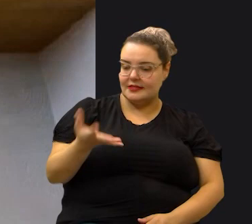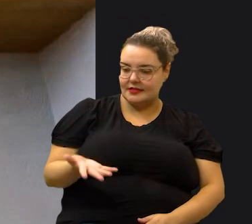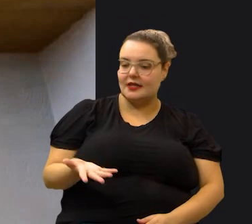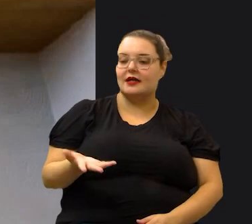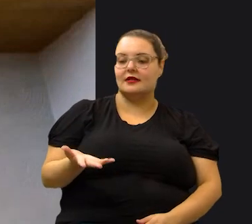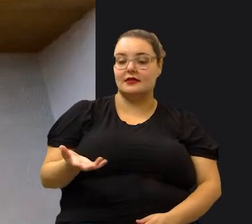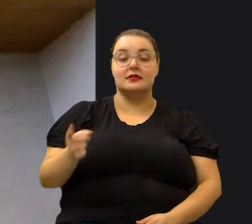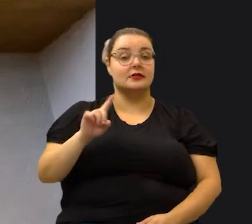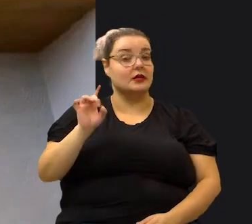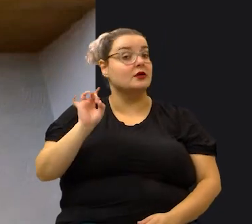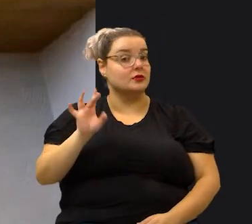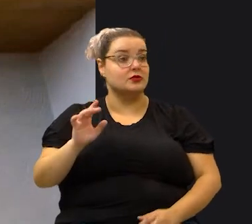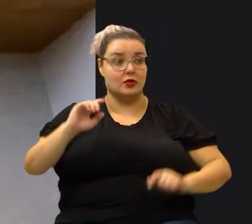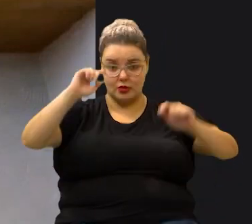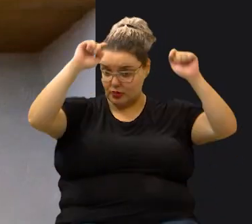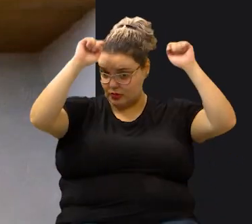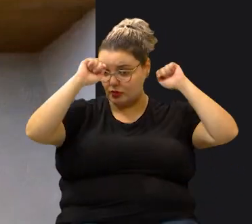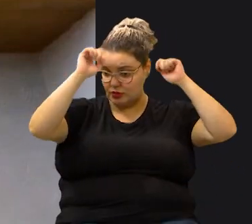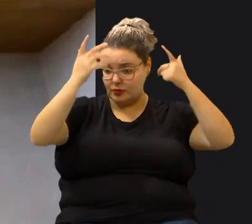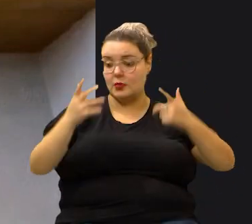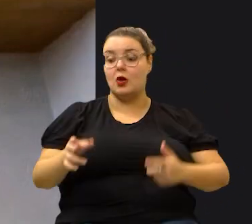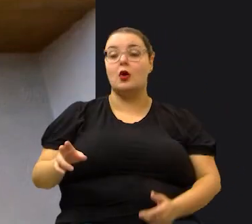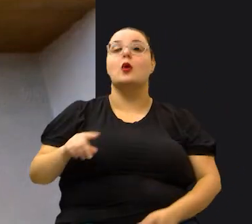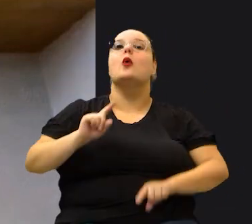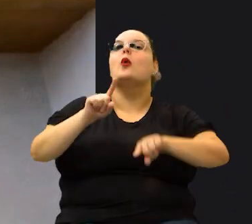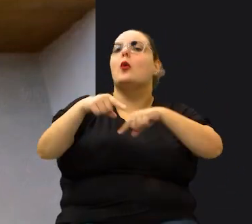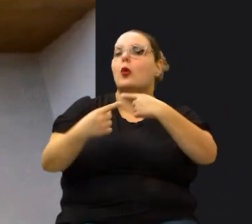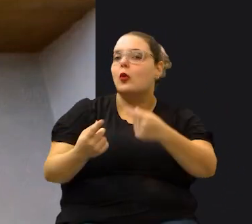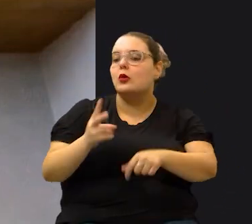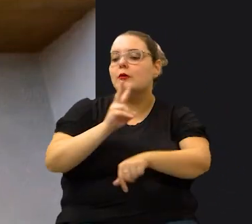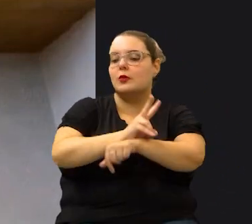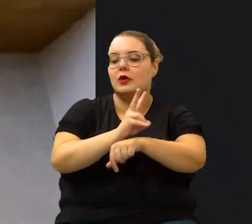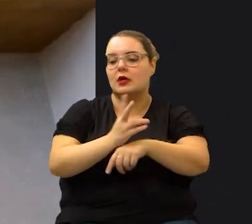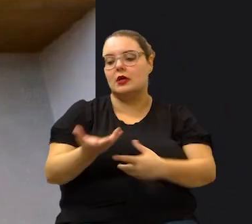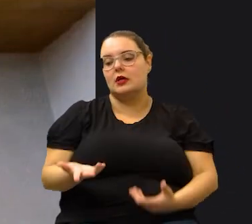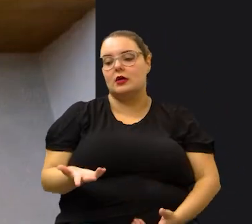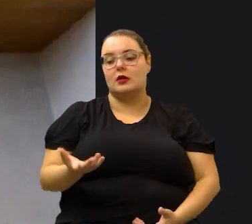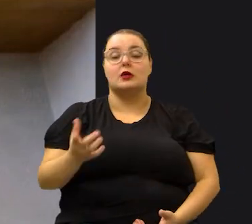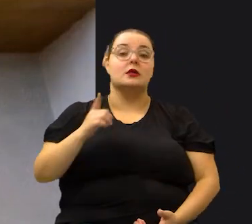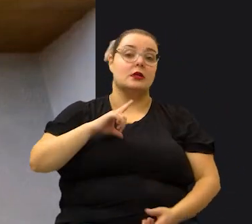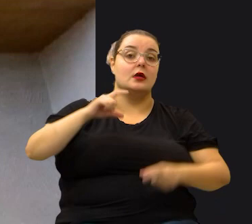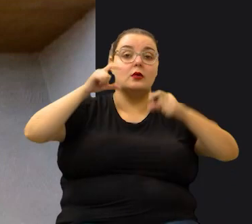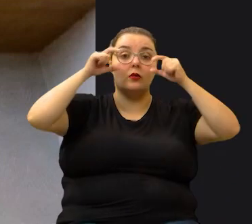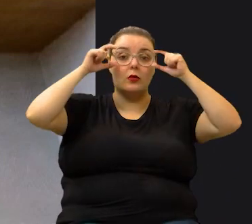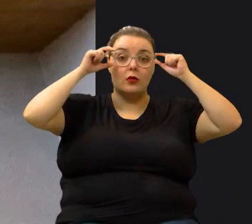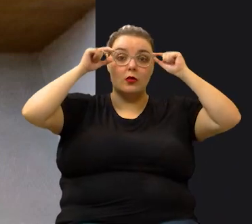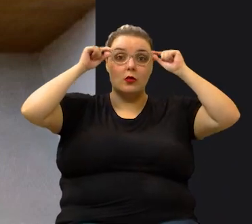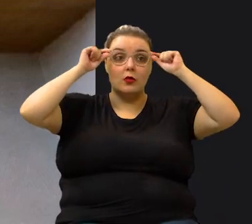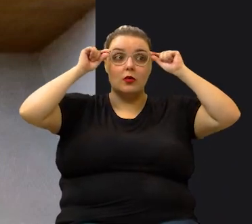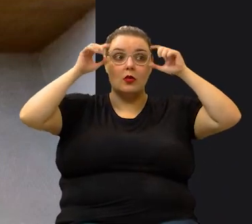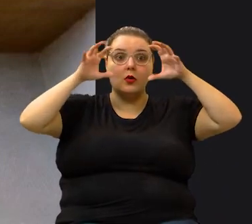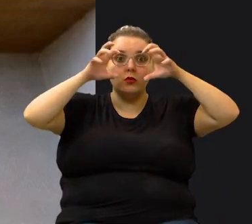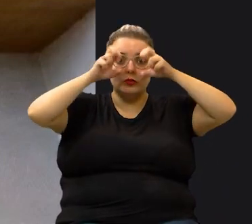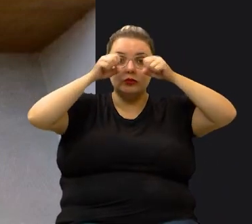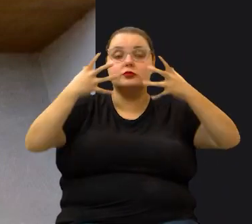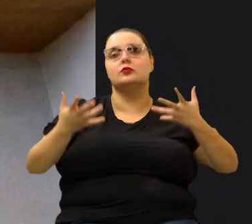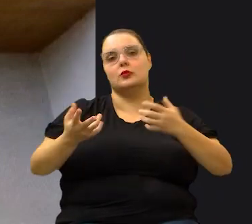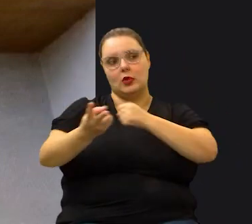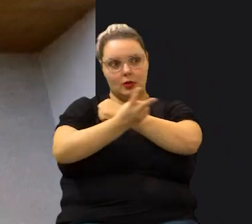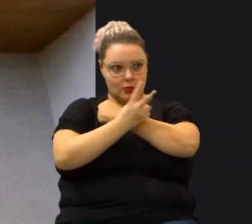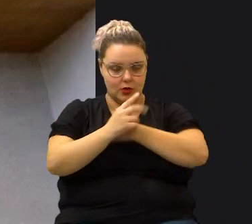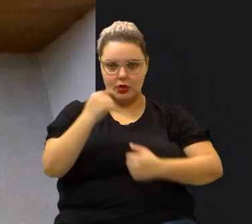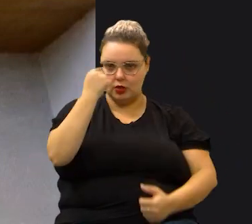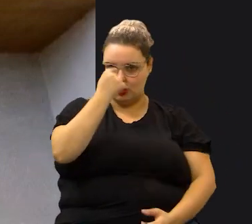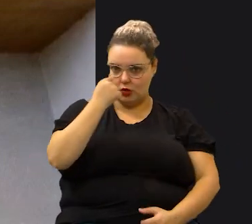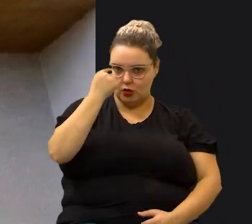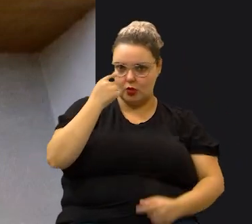Exatamente, assim, não só o chapéu, mas hoje a gente tem formas outras de proteção, né? Então, os óculos escuros de boa qualidade para proteger